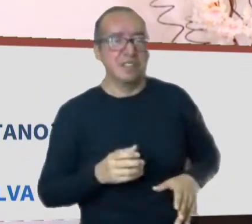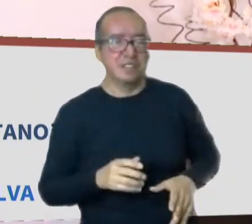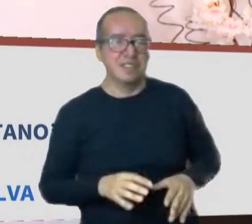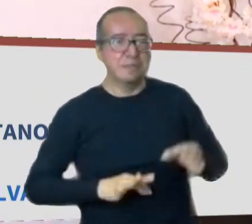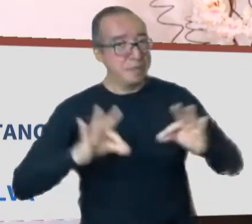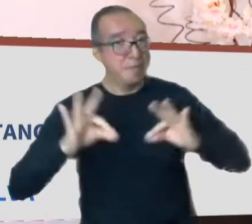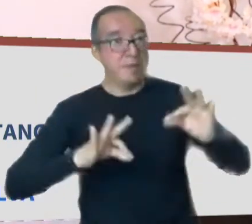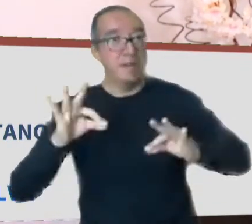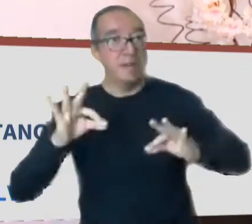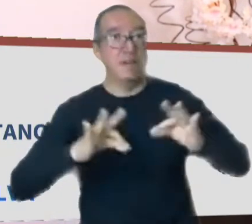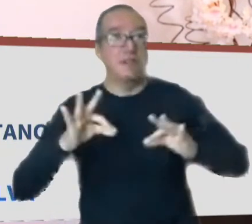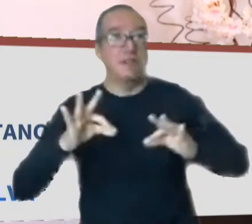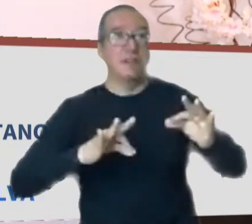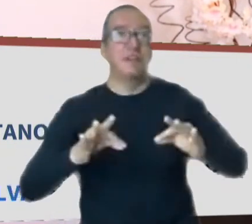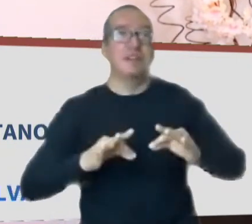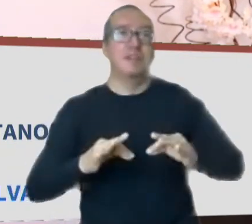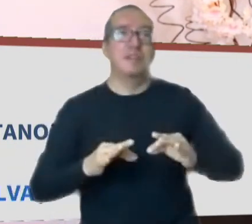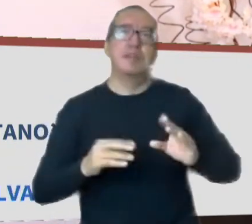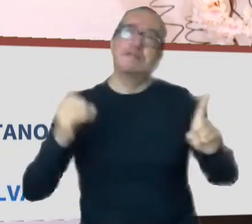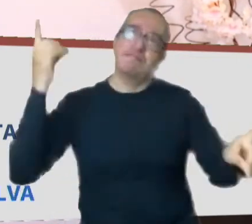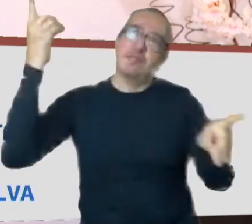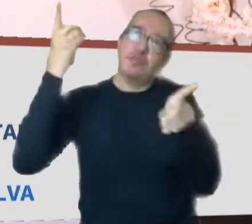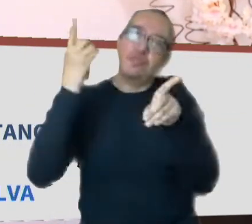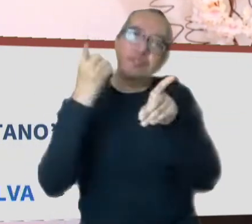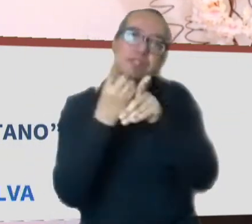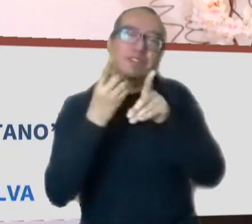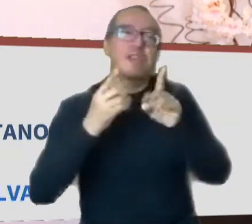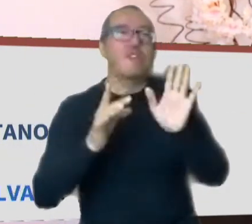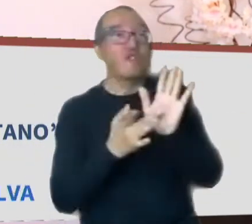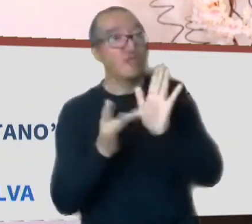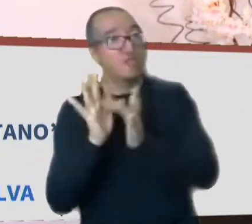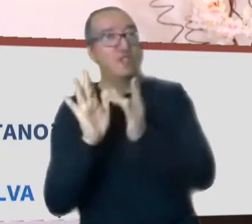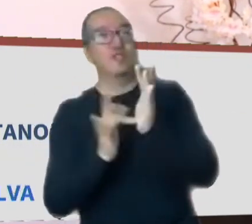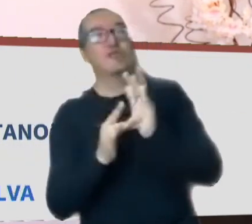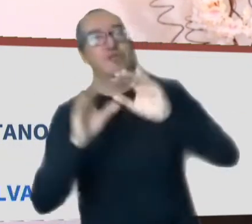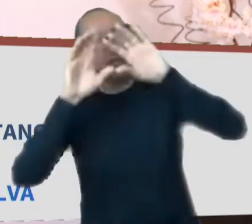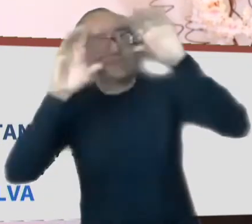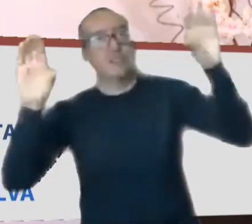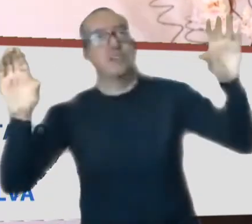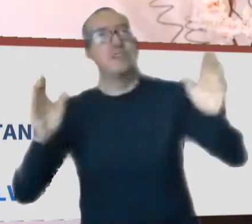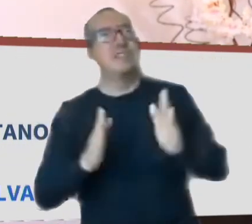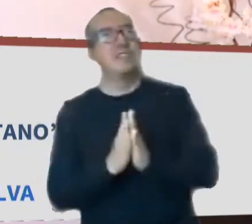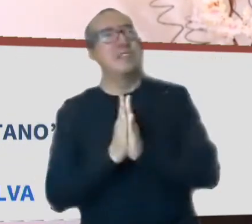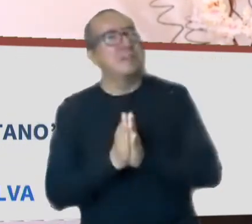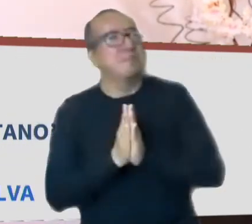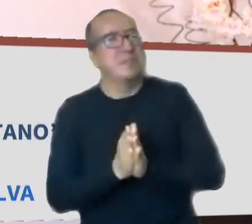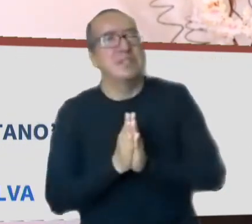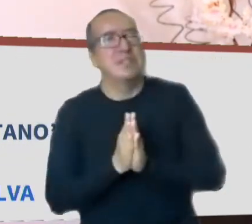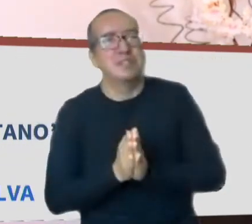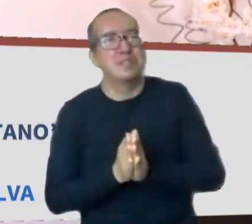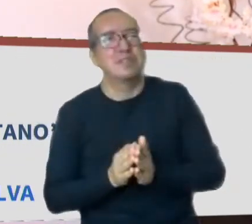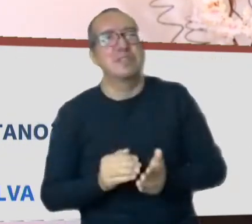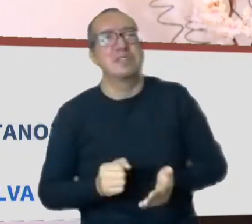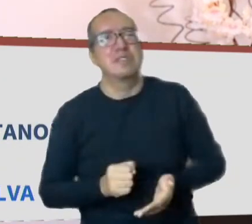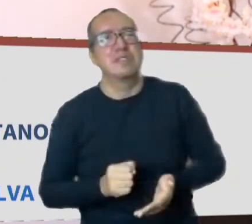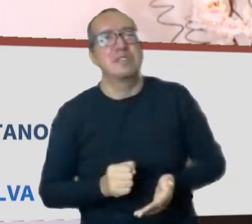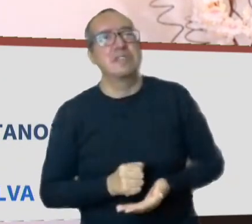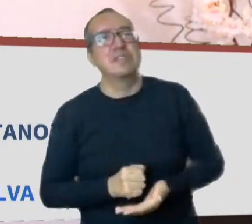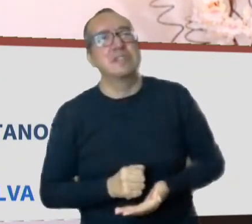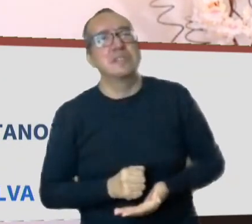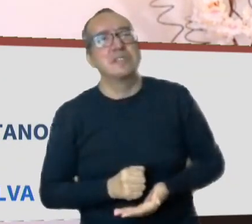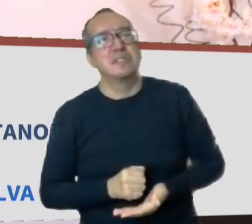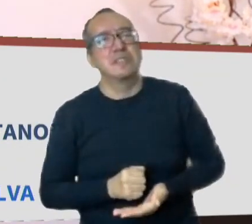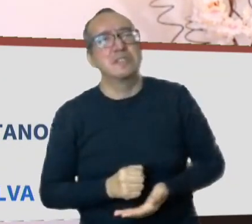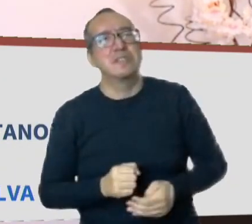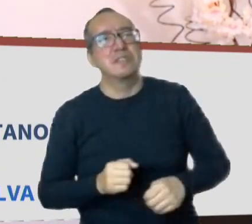Eu faço um apelo aos irmãos que nos ajudem para que nós consigamos dar qualidade de vida para aqueles idosos e que nos